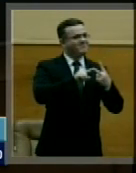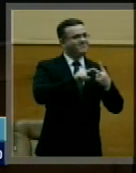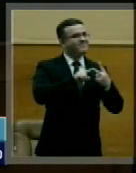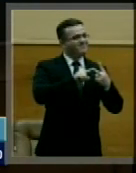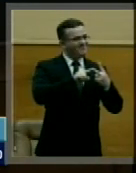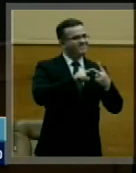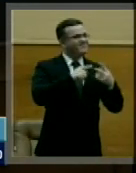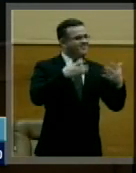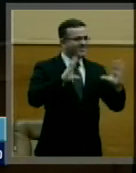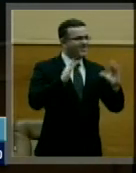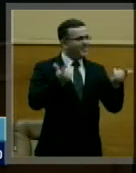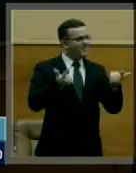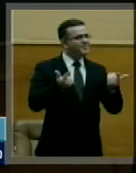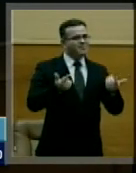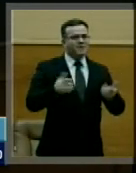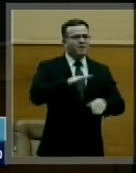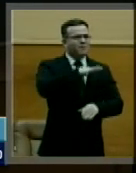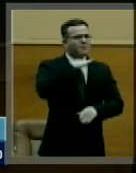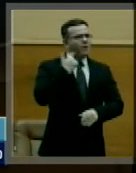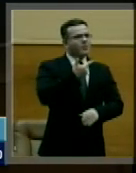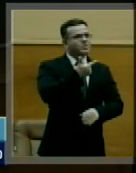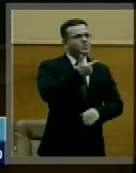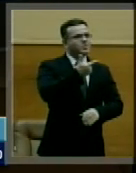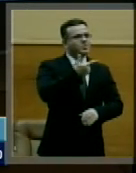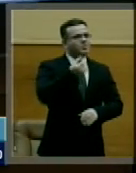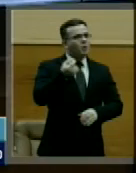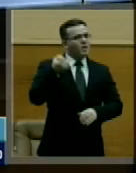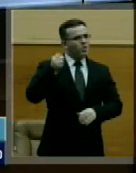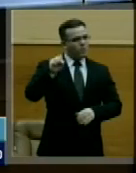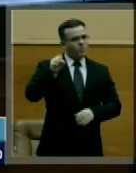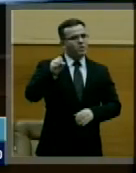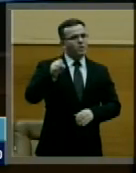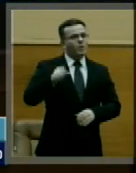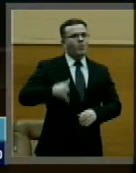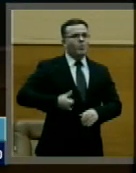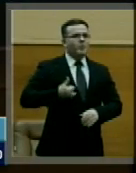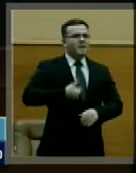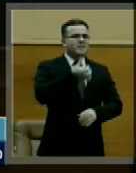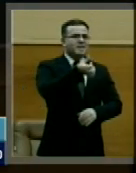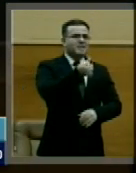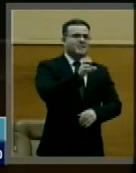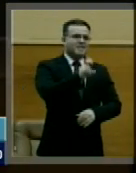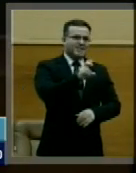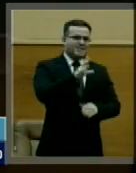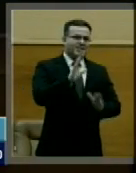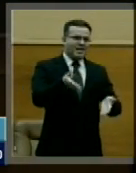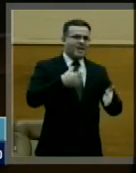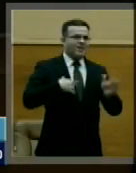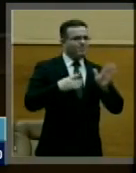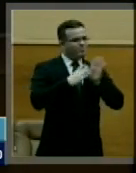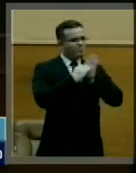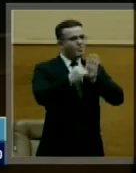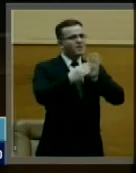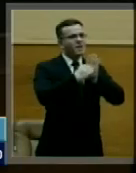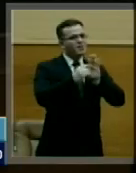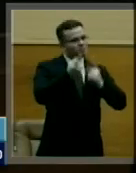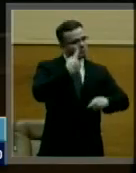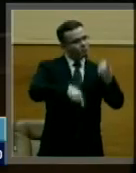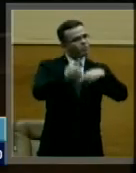Flávio Primo morreu em 2008, aos 65 anos, virou exemplo de superação.